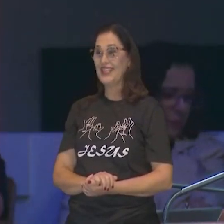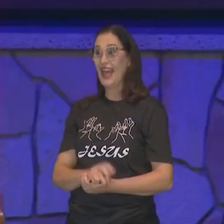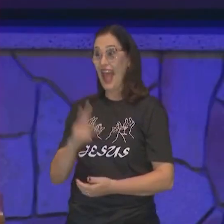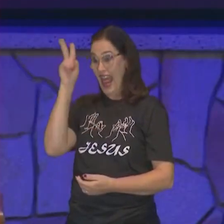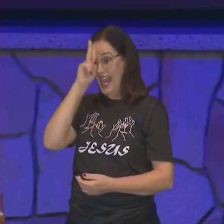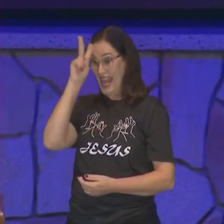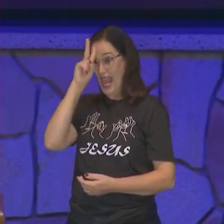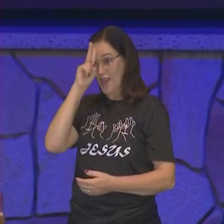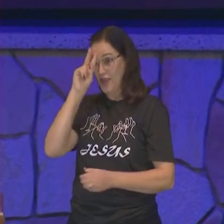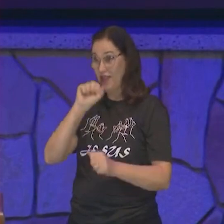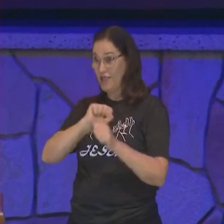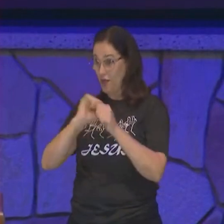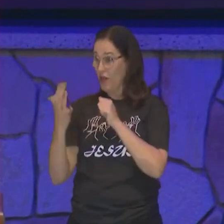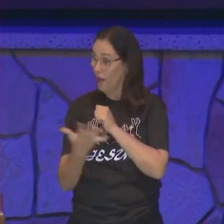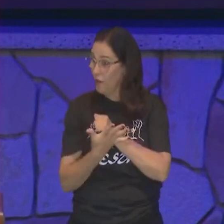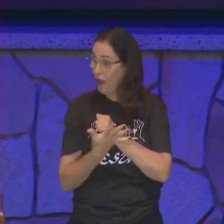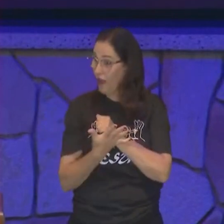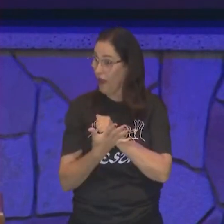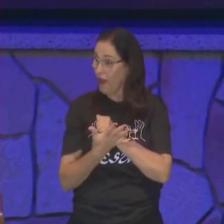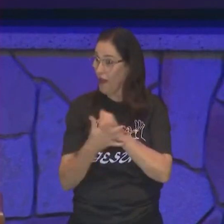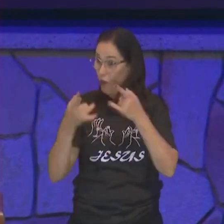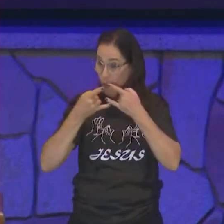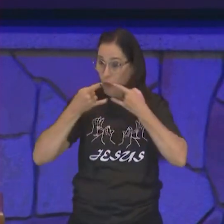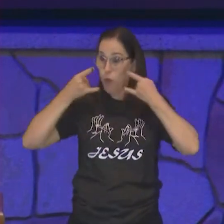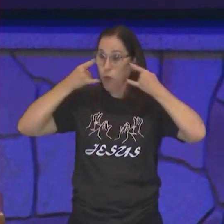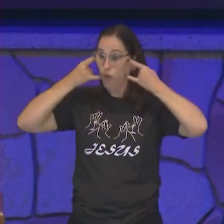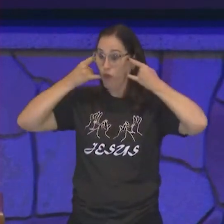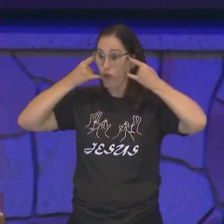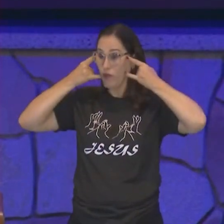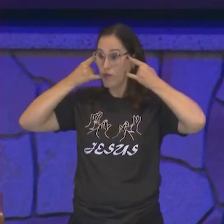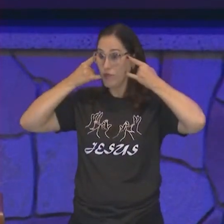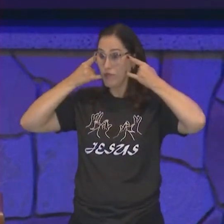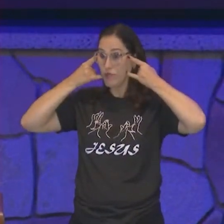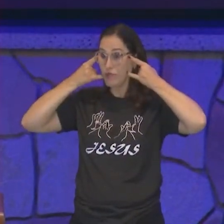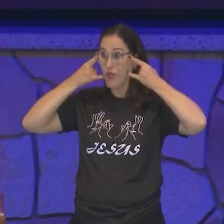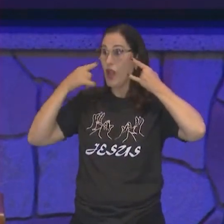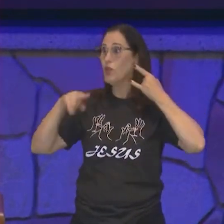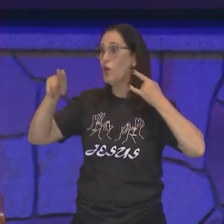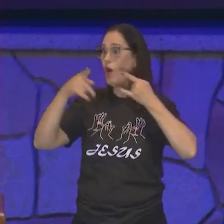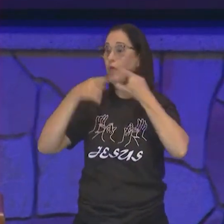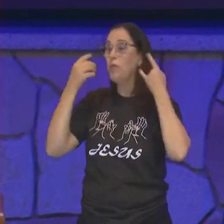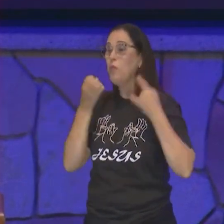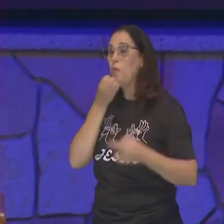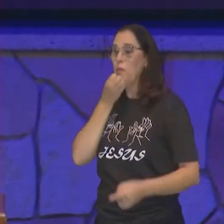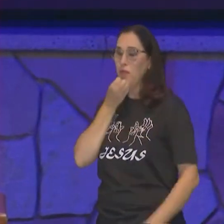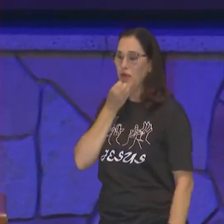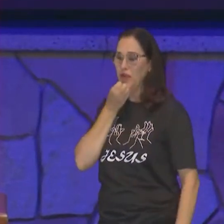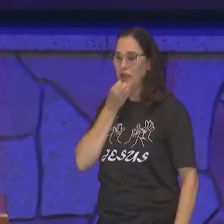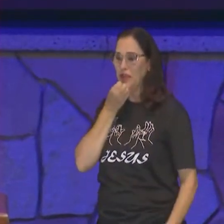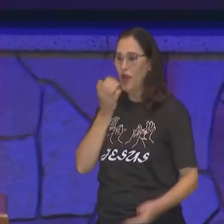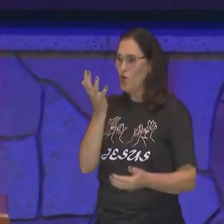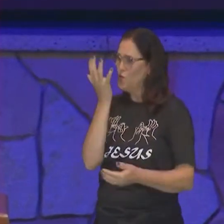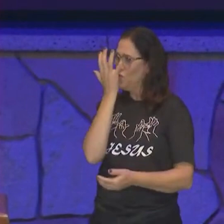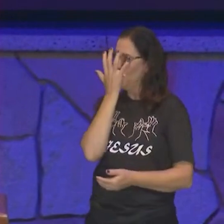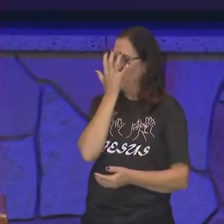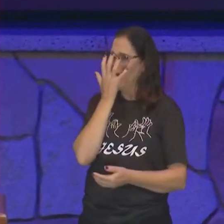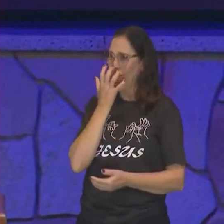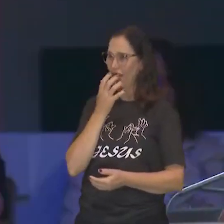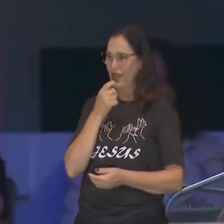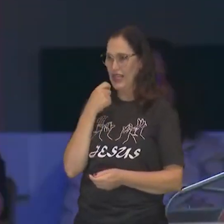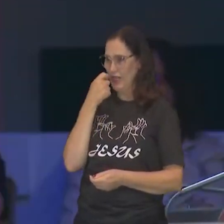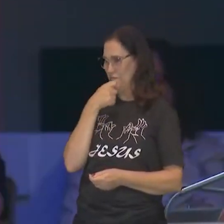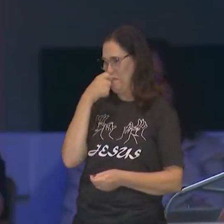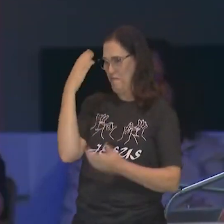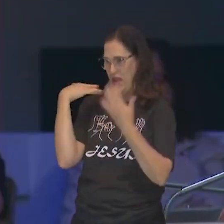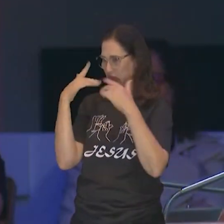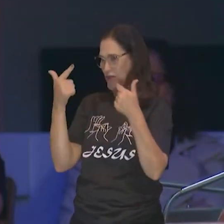Lembram-se da pandemia? A gente colocava a máscara e era bom porque podia esconder o rosto que não estava